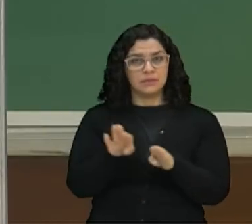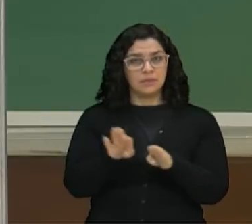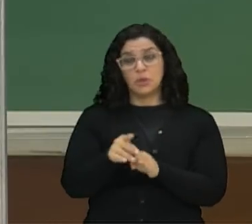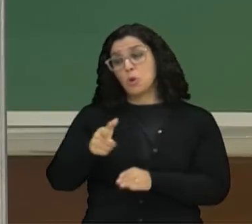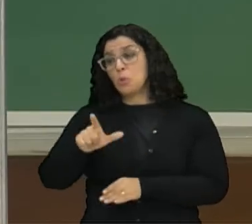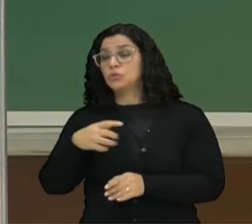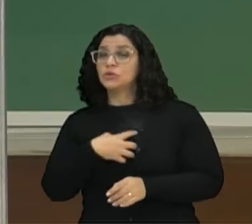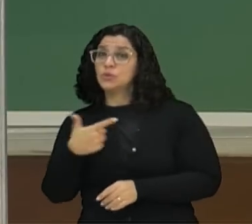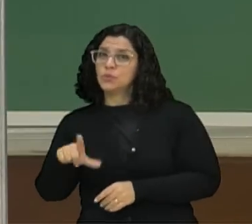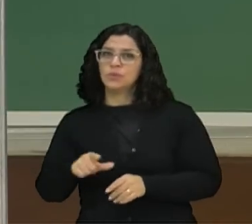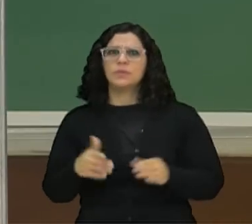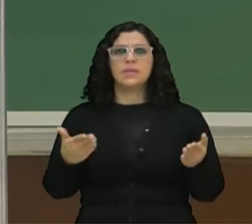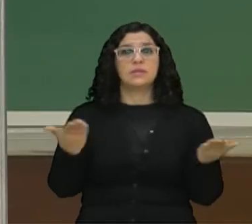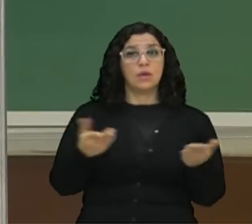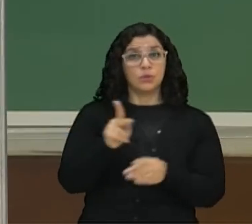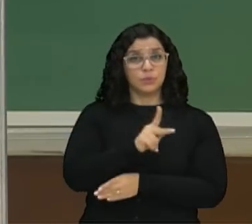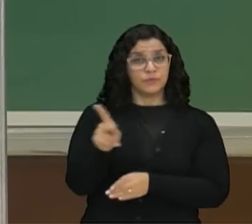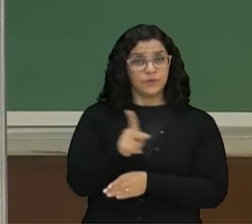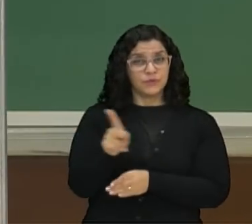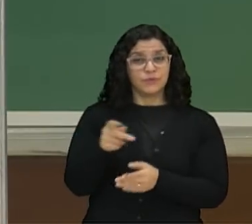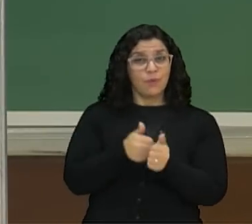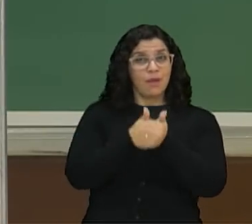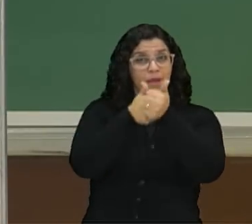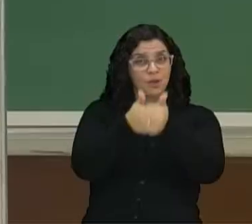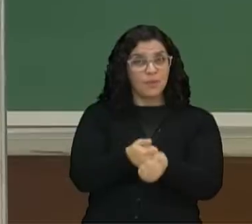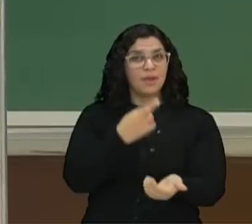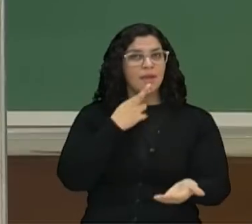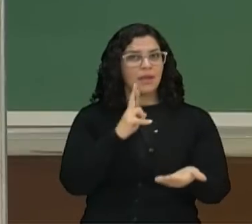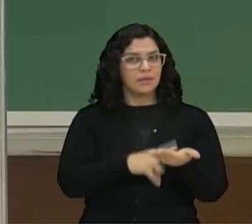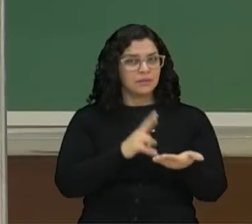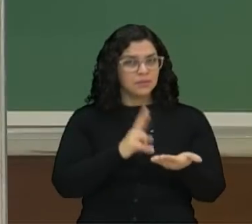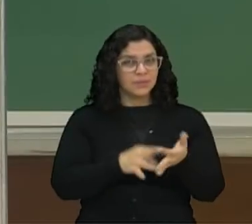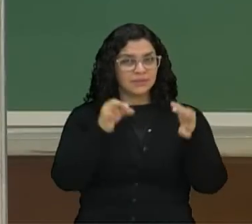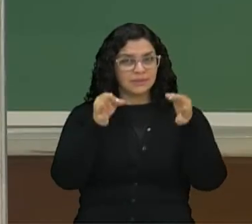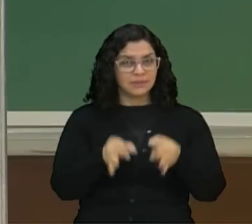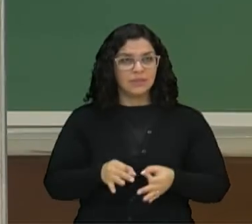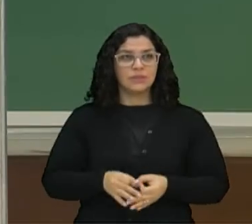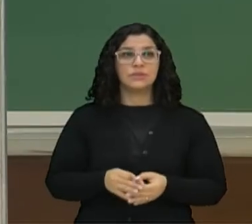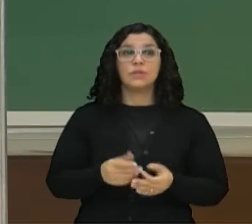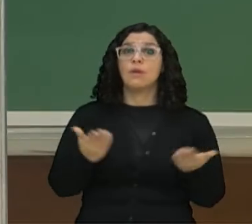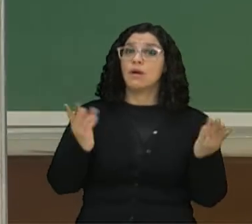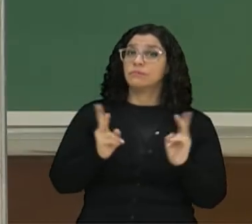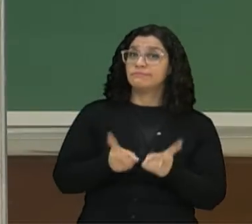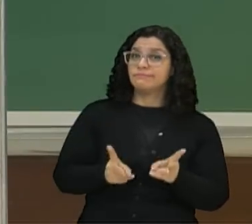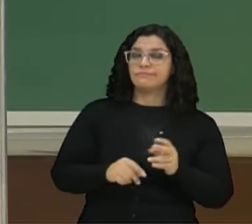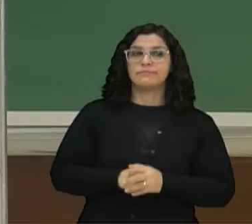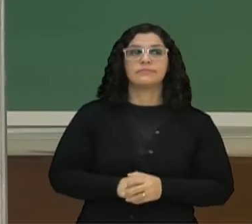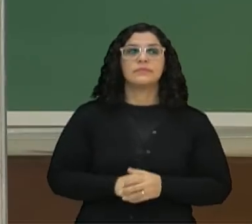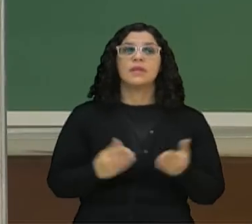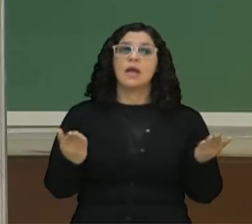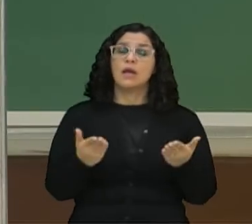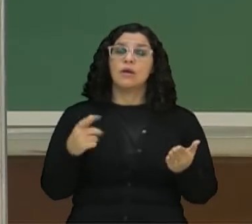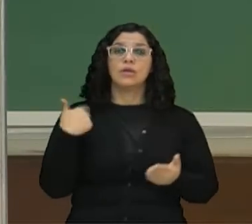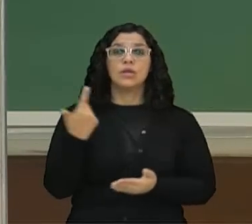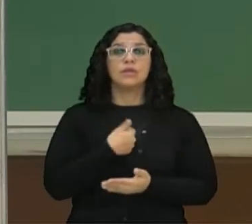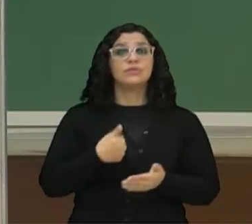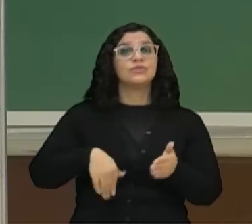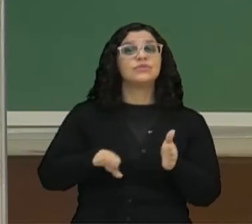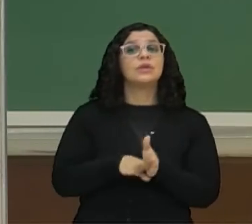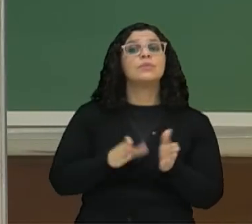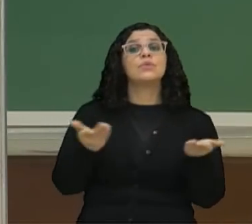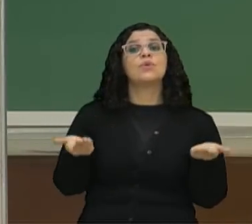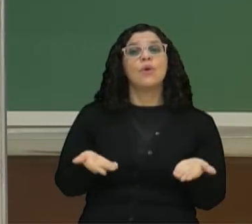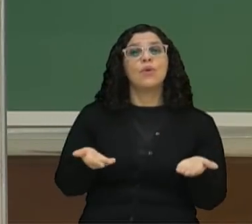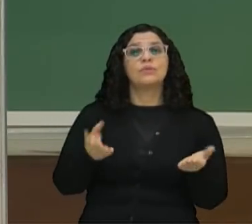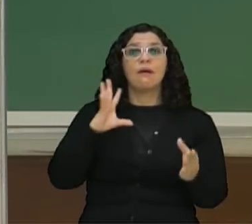maneira, beleza? Os professores de vocês vão acompanhar as respostas, certo? Vamos adiante. E aqui, pessoal, chegamos